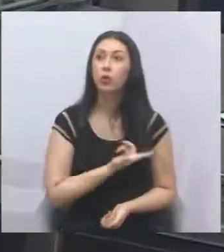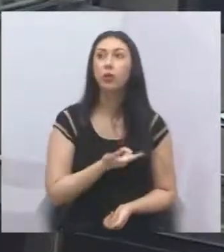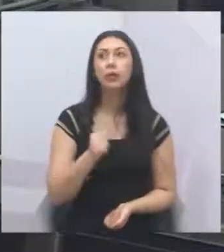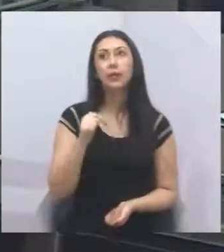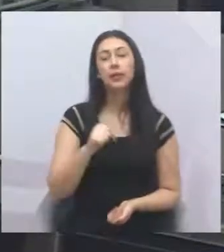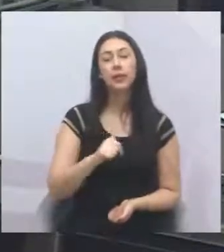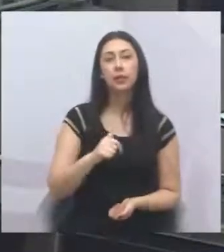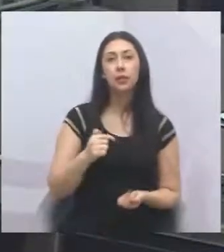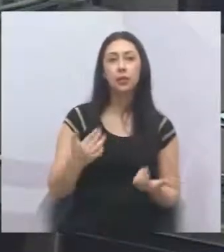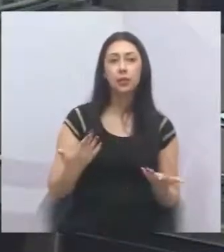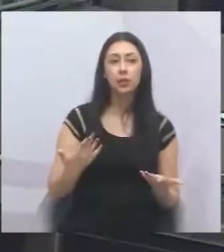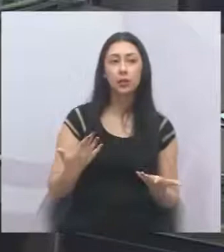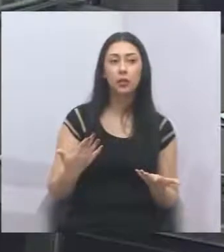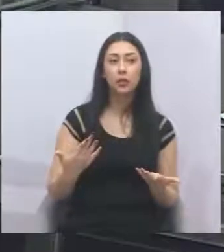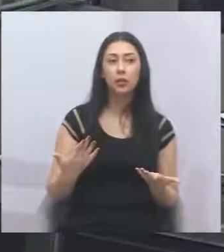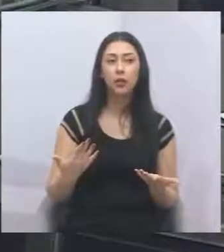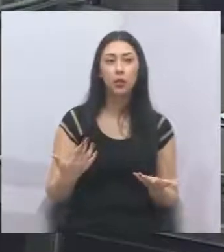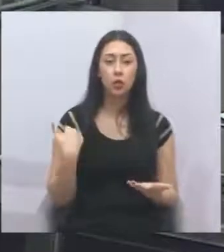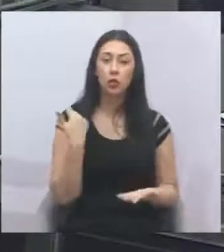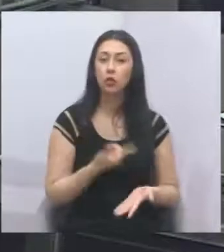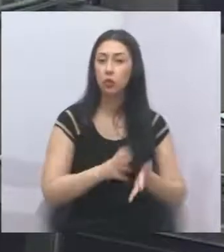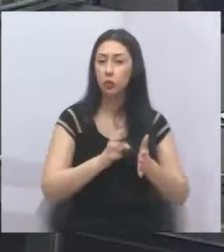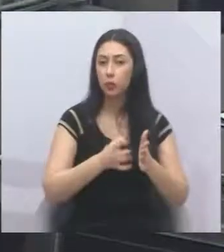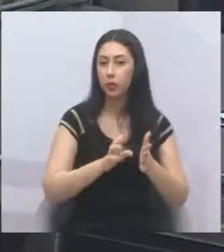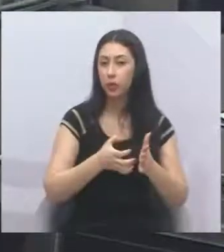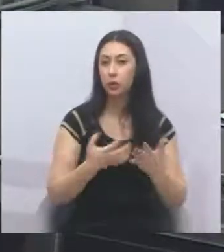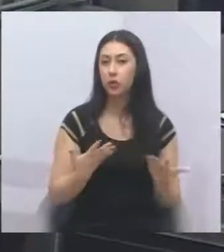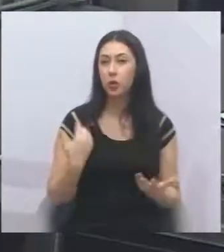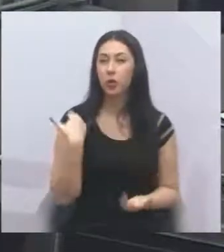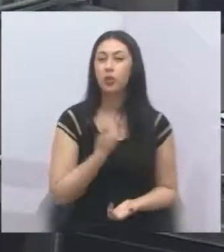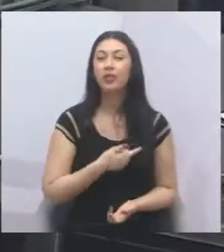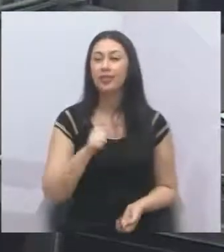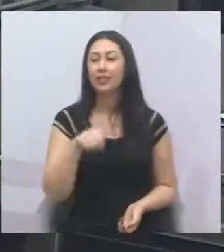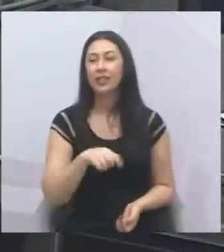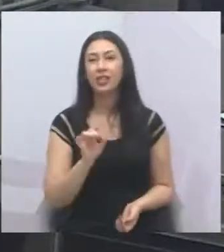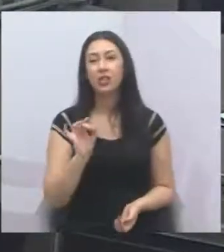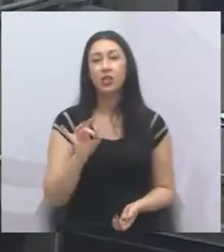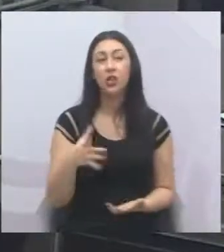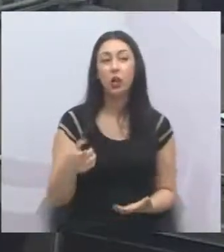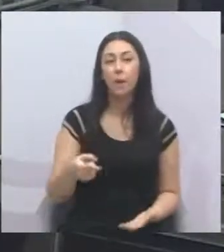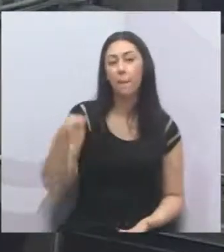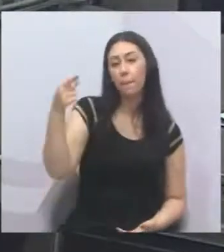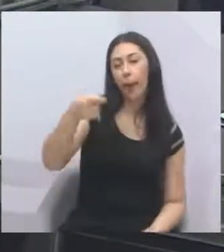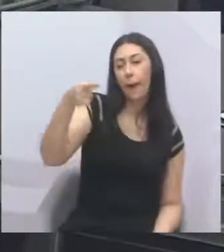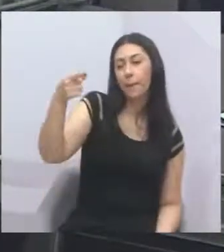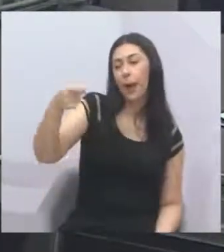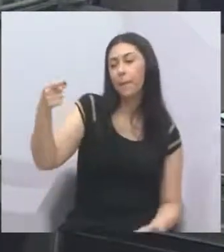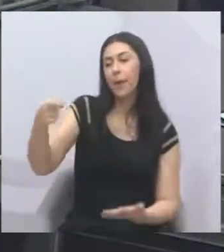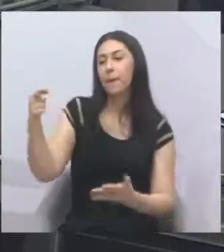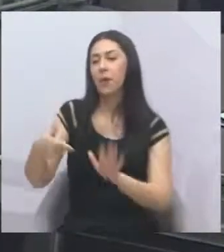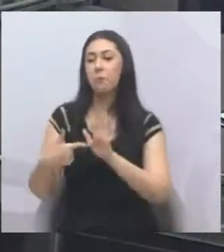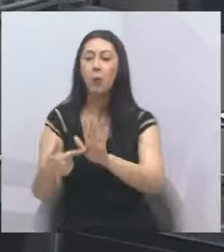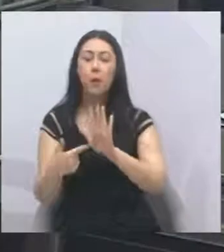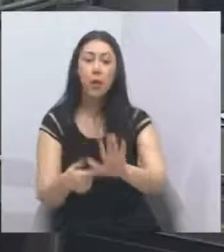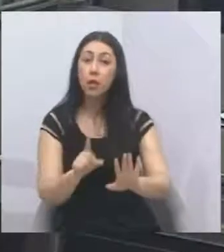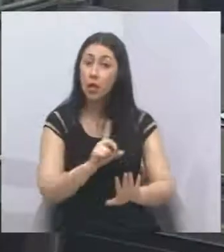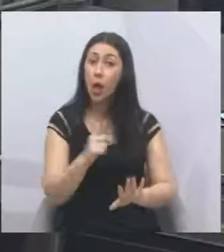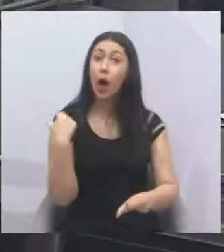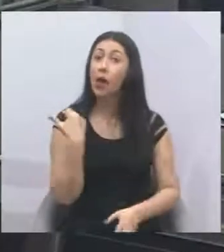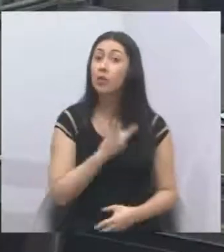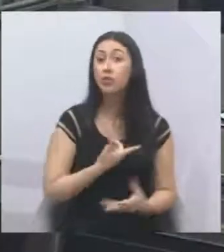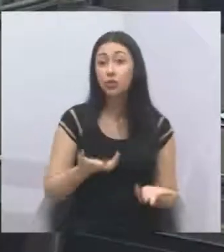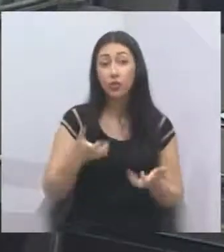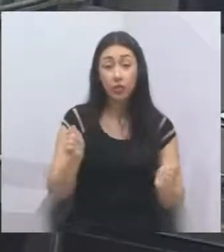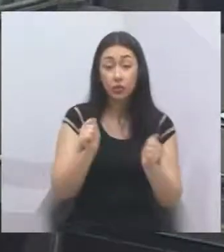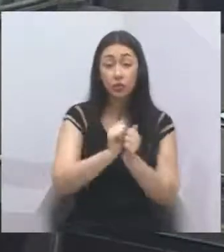aqui, e essa é a linha do nosso partido, do Republicano, nós não estamos aqui para ficar somente apontando os defeitos. A gente quer buscar soluções em